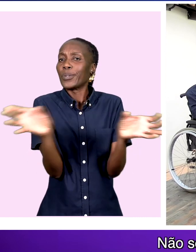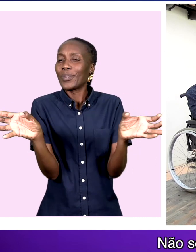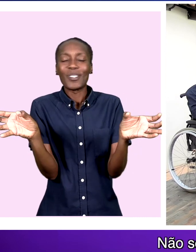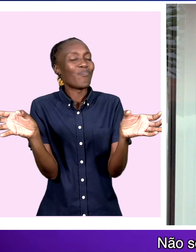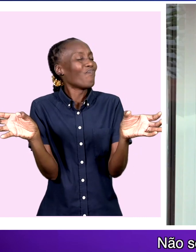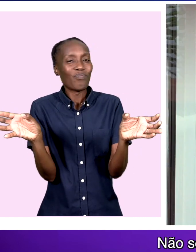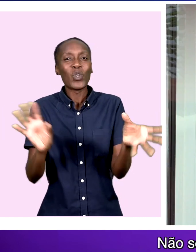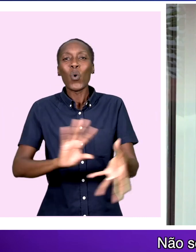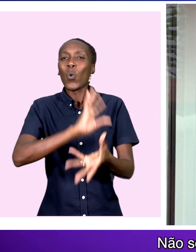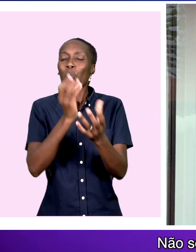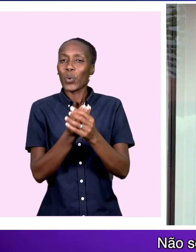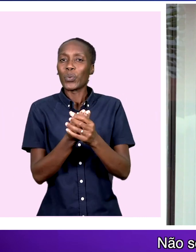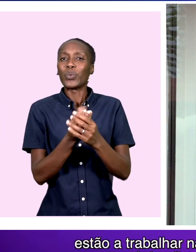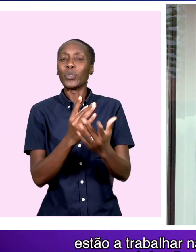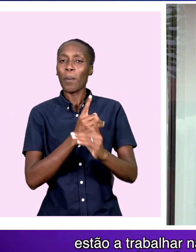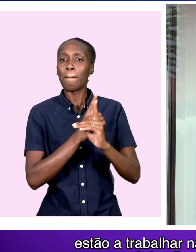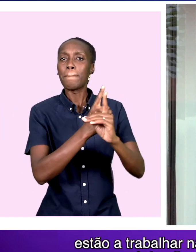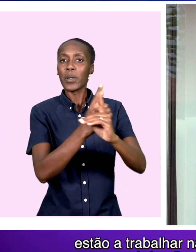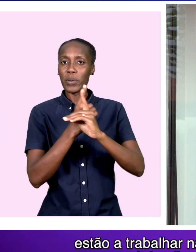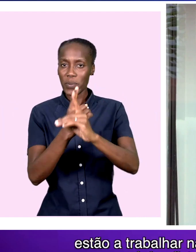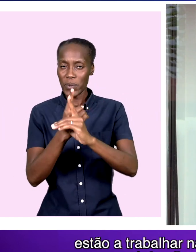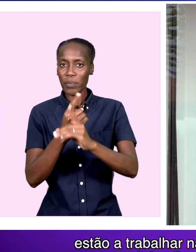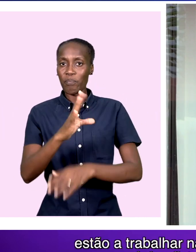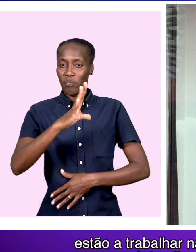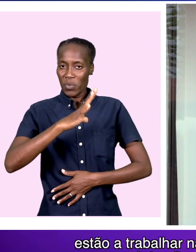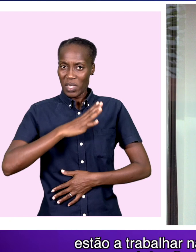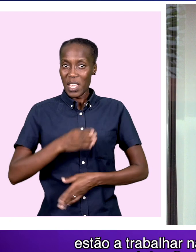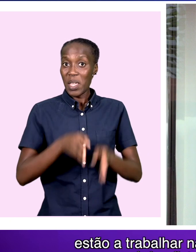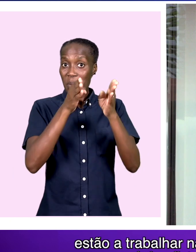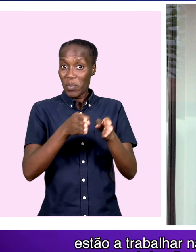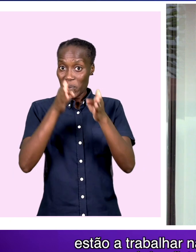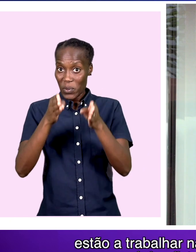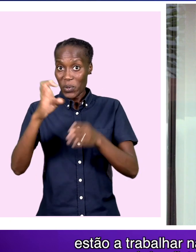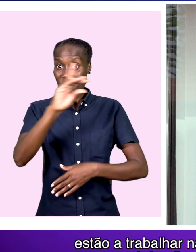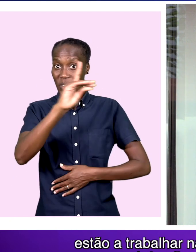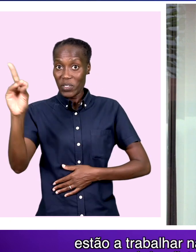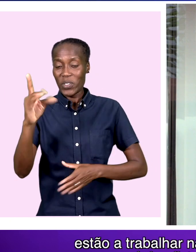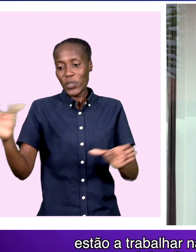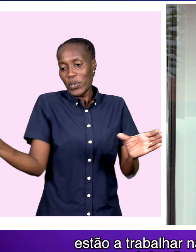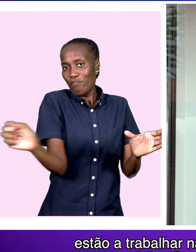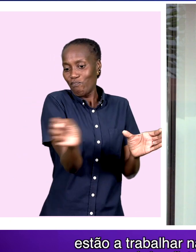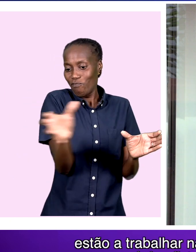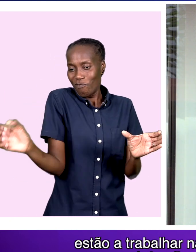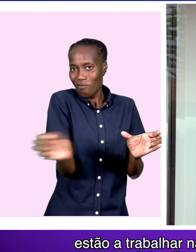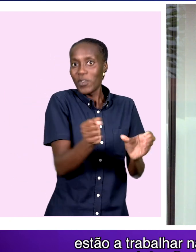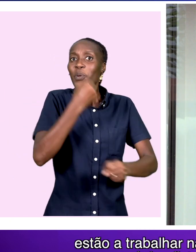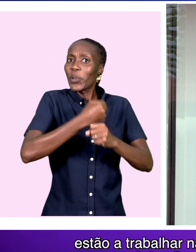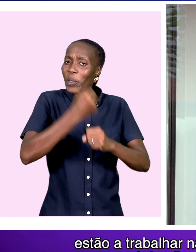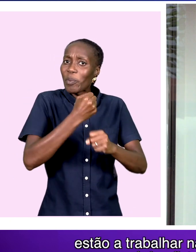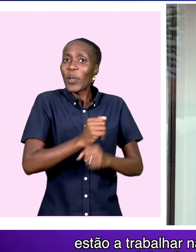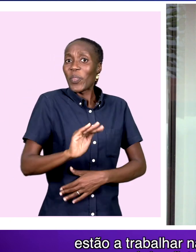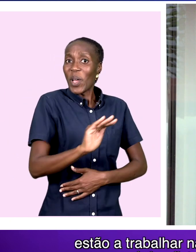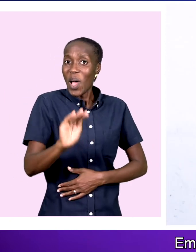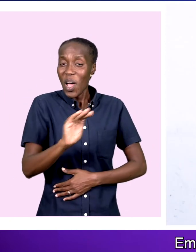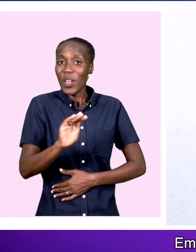contratamos pessoas também com deficiências, estão a trabalhar na área de educação cívica eleitoral e também estão a trabalhar como brigadistas nos postos de